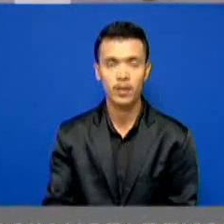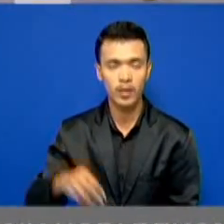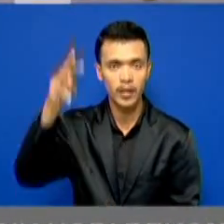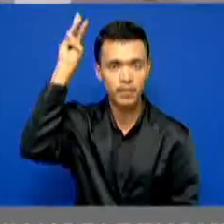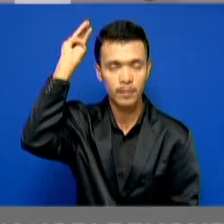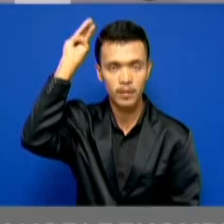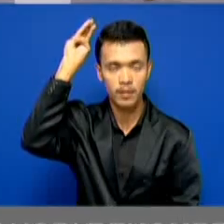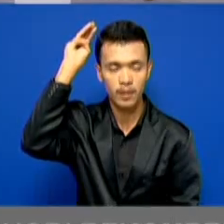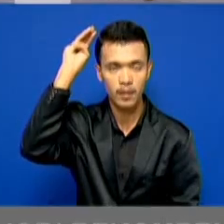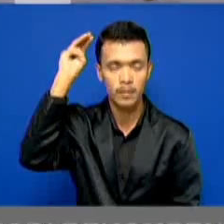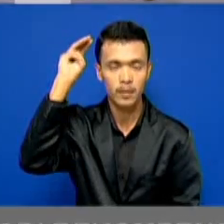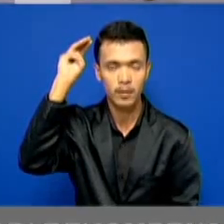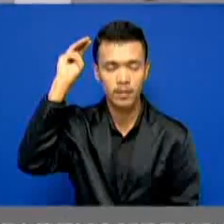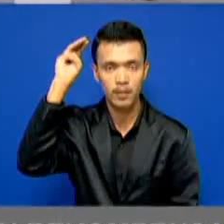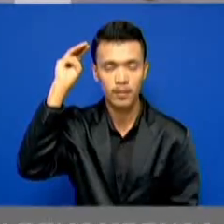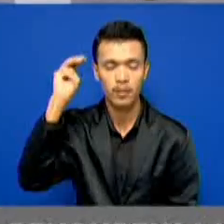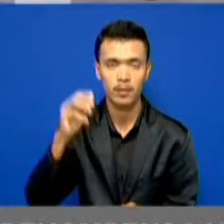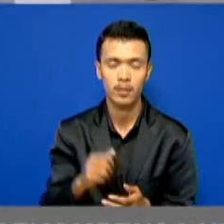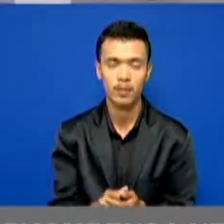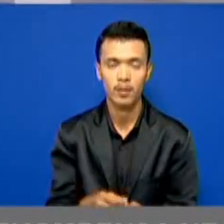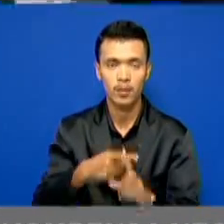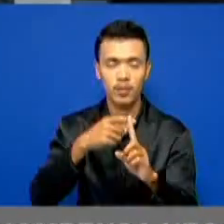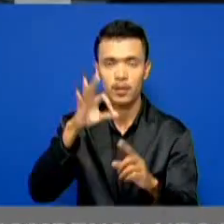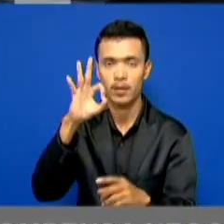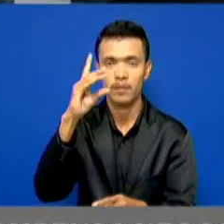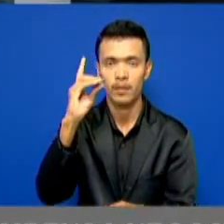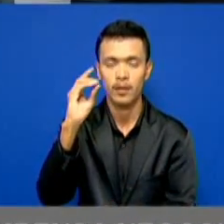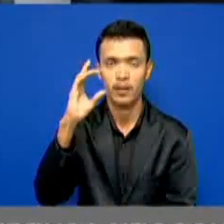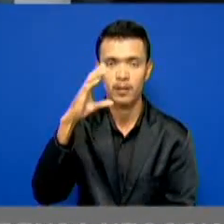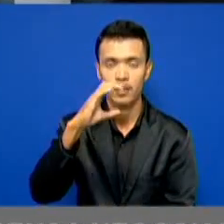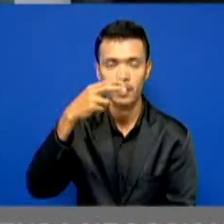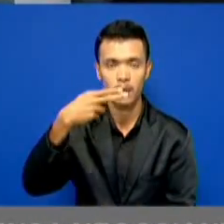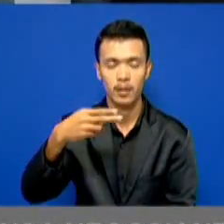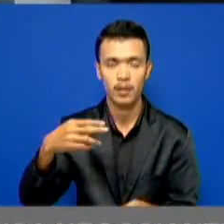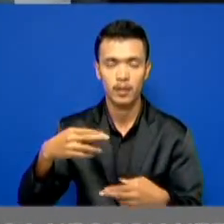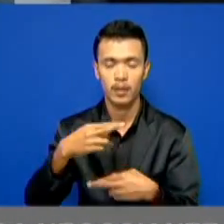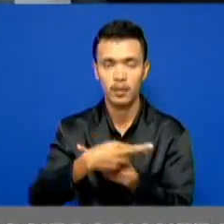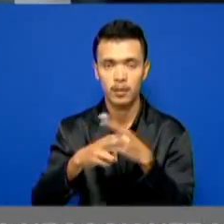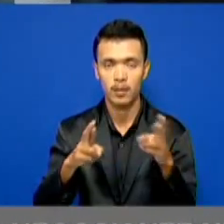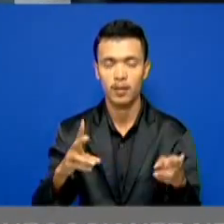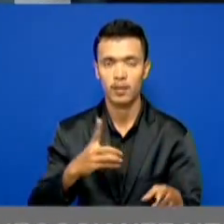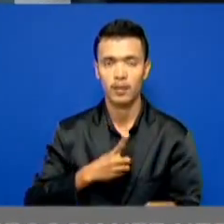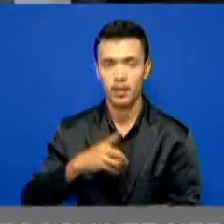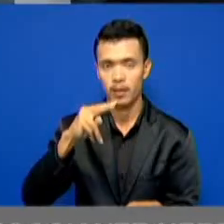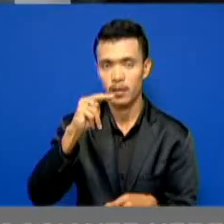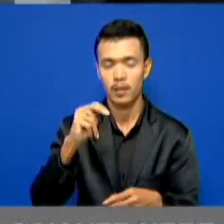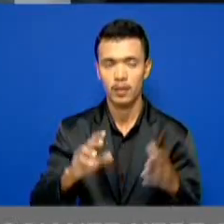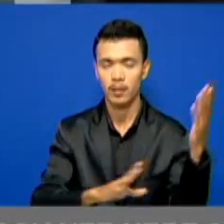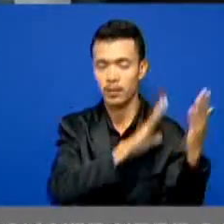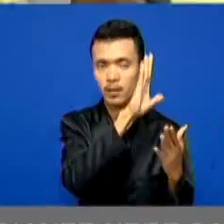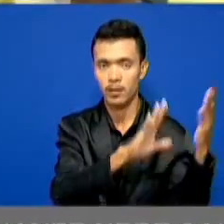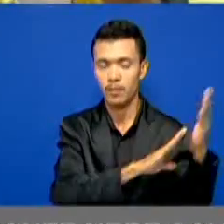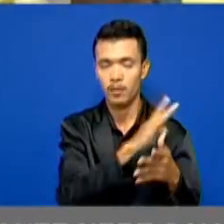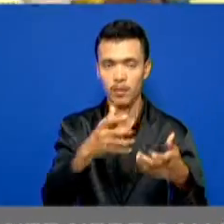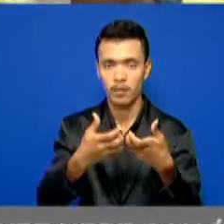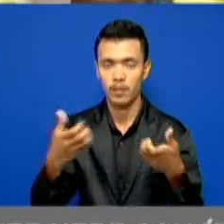Ministério Planeamento no Investimento Estratégico, Lihus FDCH. E a Salão Delta Nova realiza a cerimônia despedida